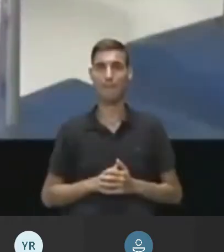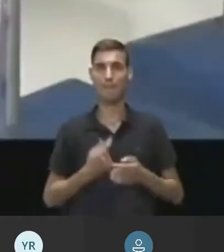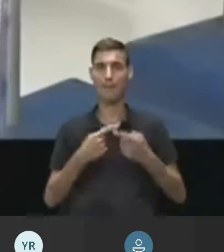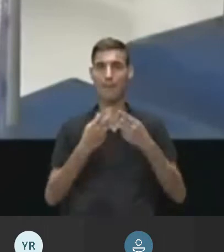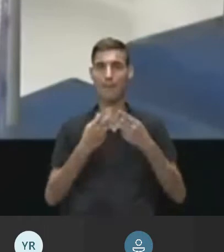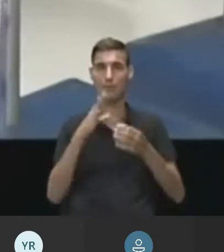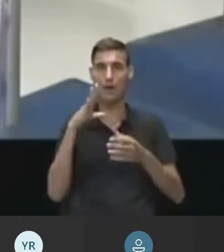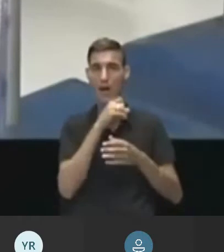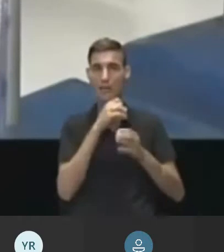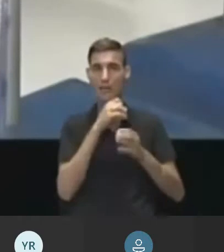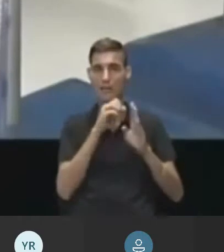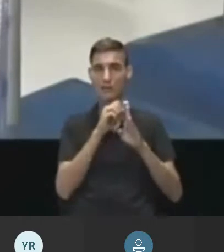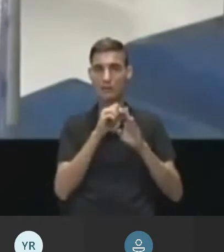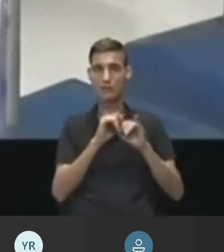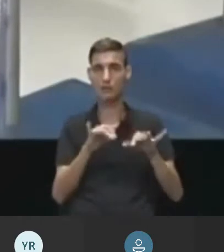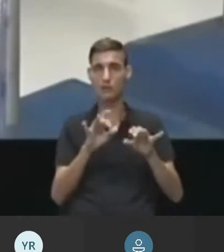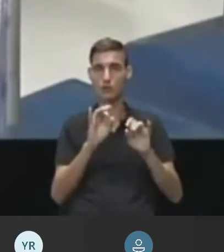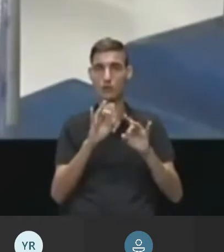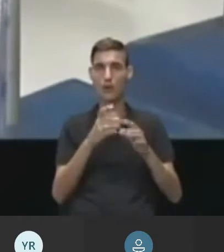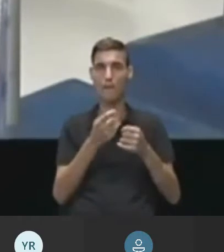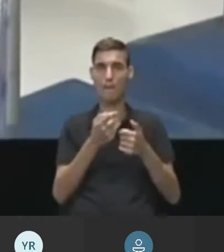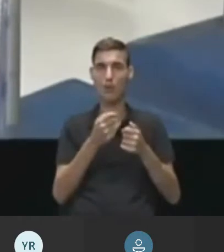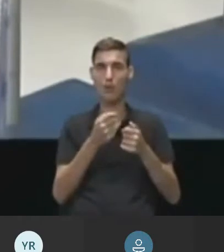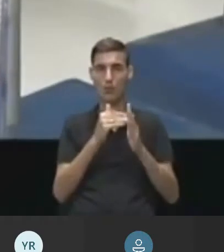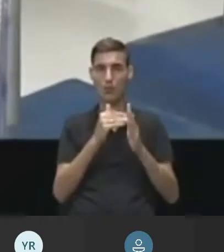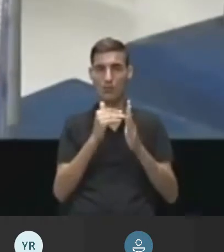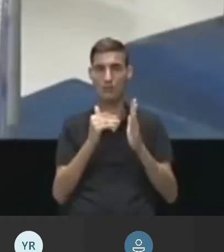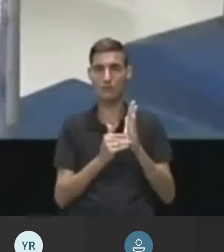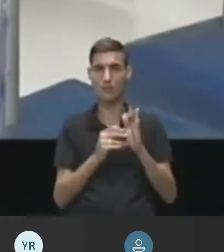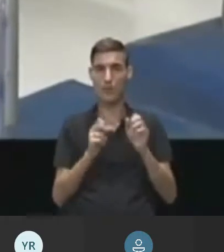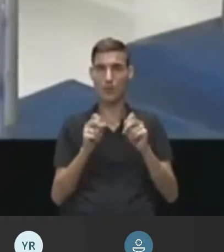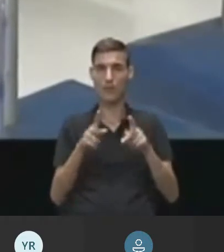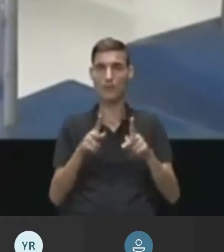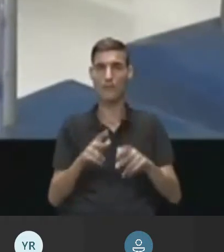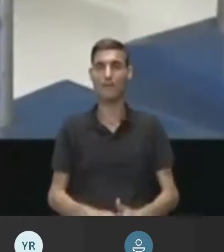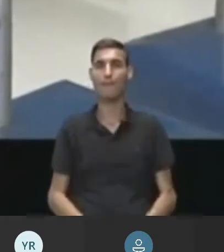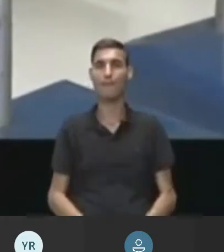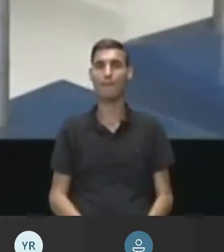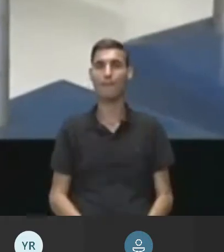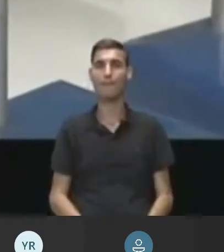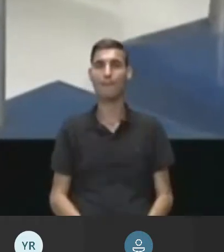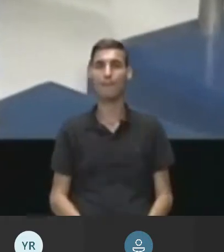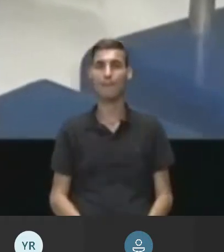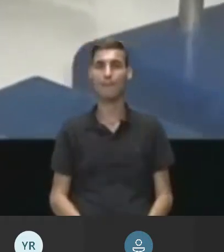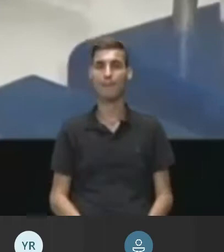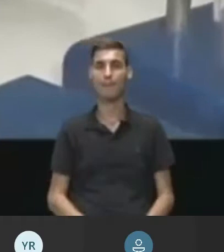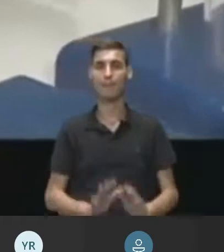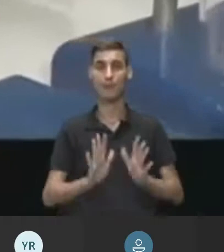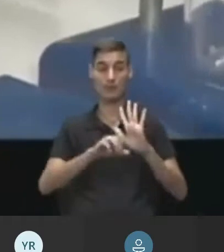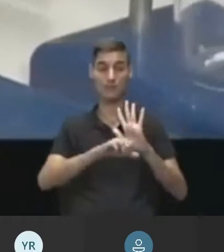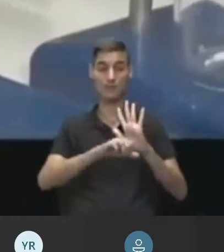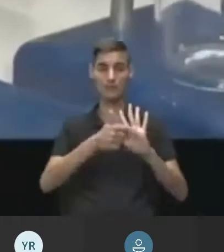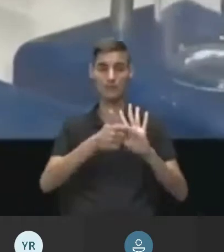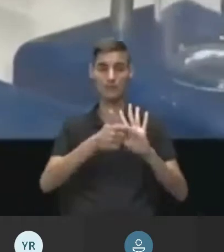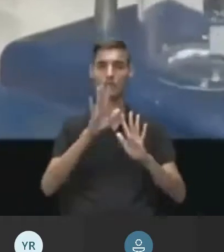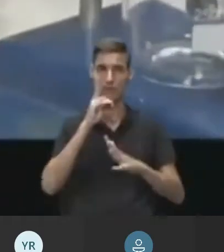sempre com cuidado para não retirar também a parte orgânica, que é a parte orgânica que fica na parte